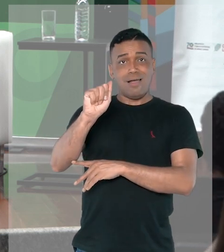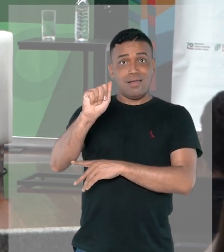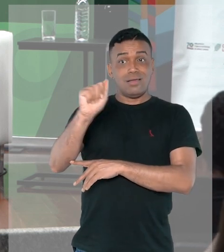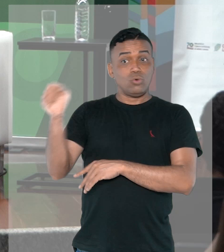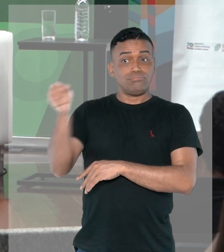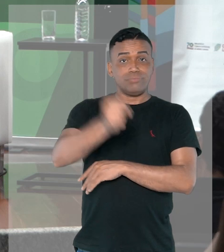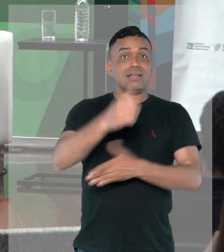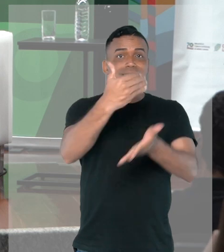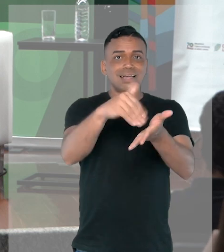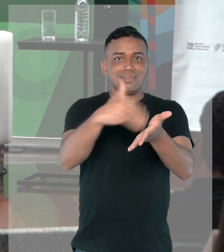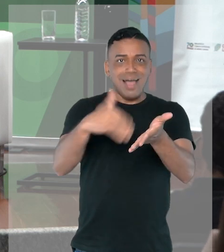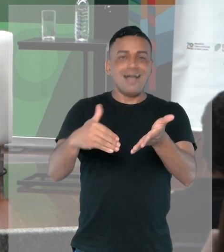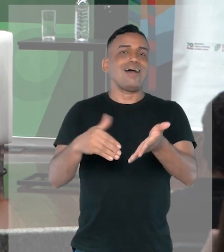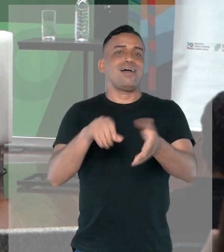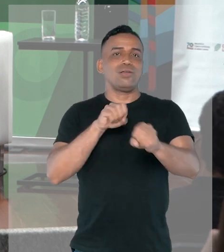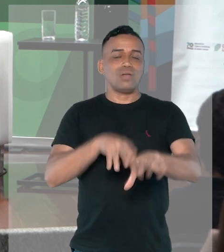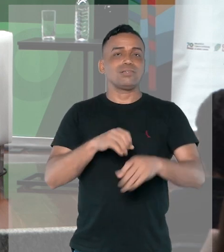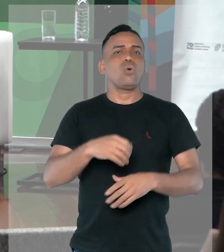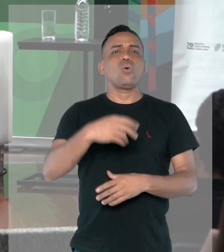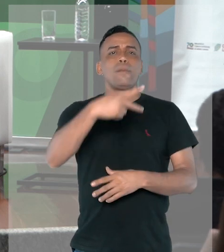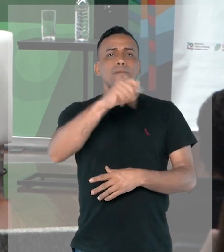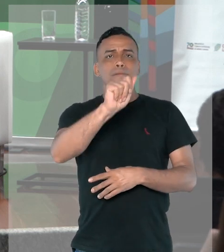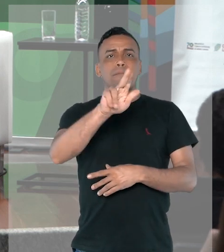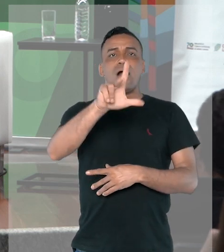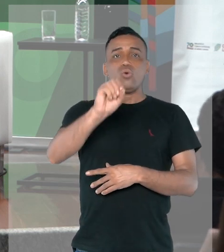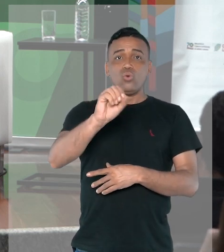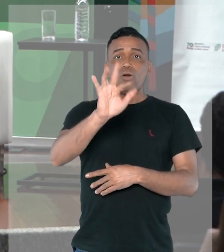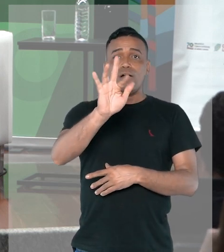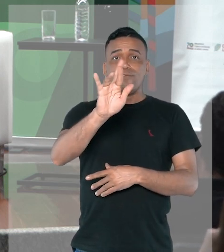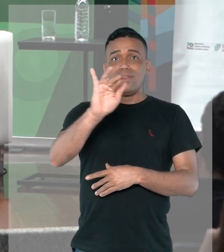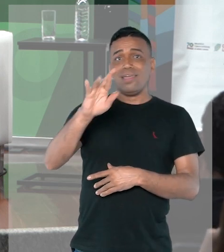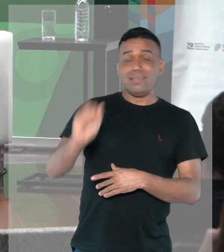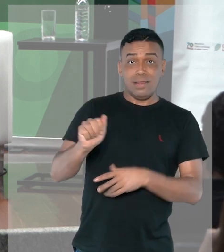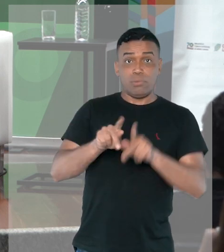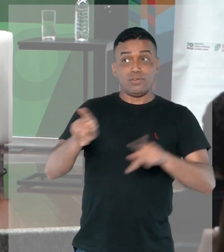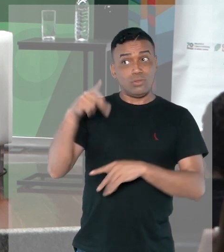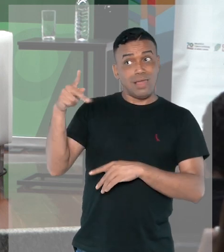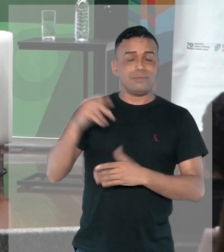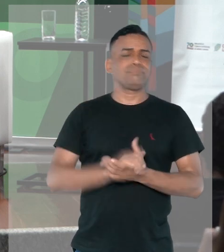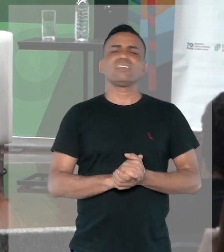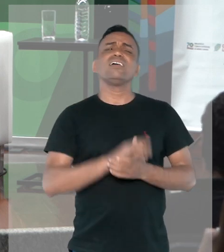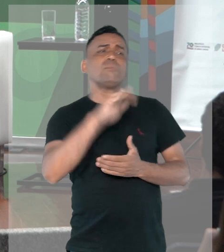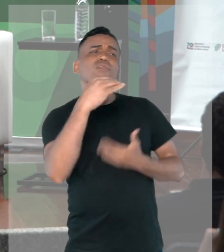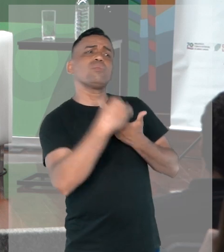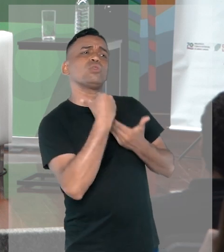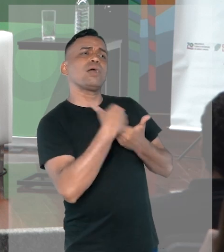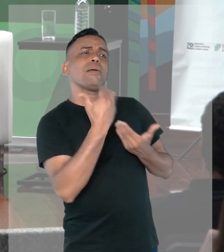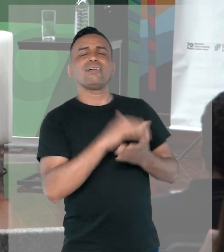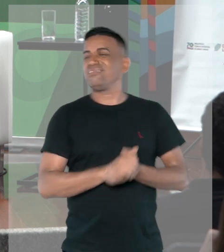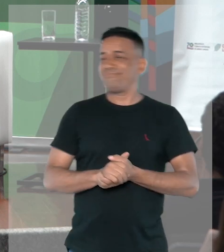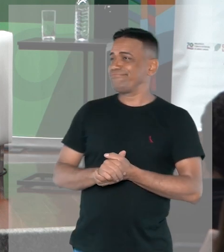da Educação, acho que o Paulo Freire era o professor dele, né? E ele disse assim, professor, o que o senhor me recomenda? Ele disse